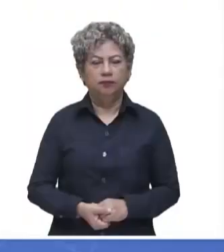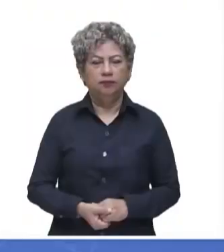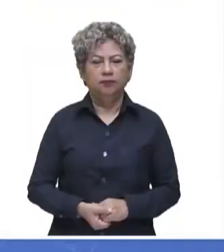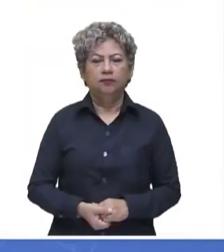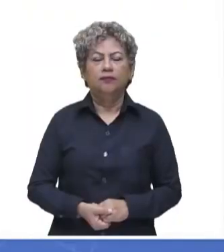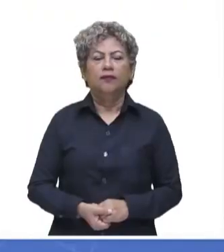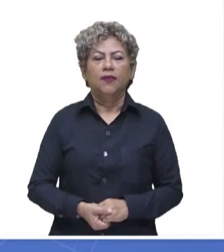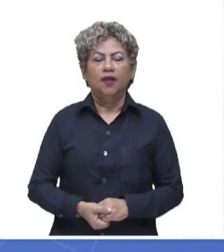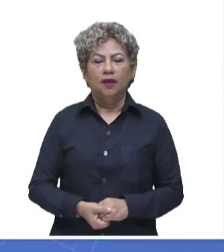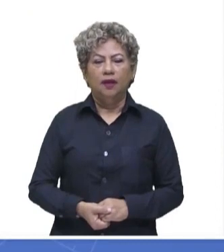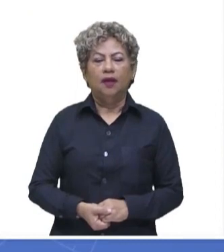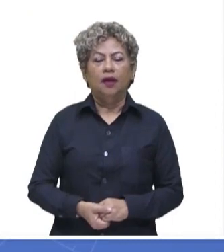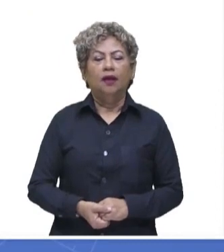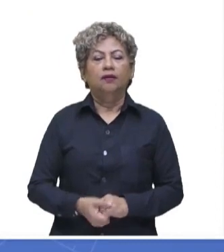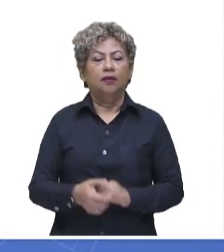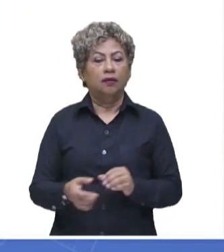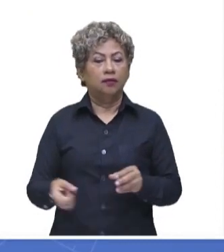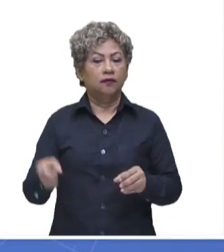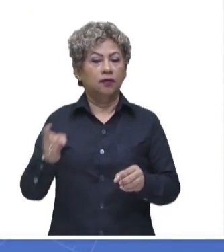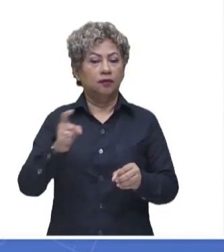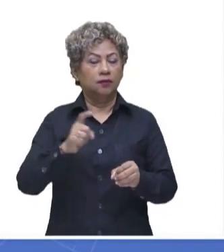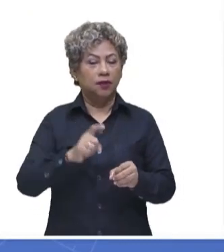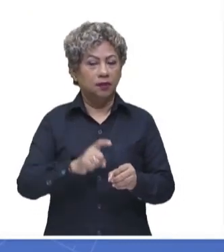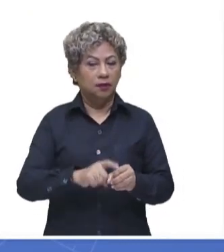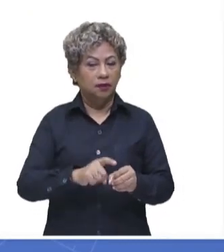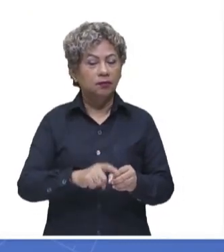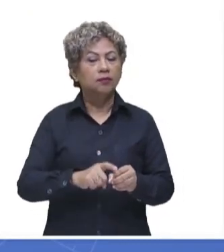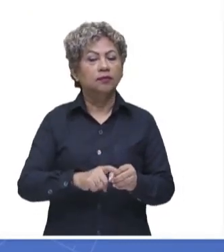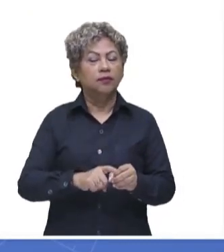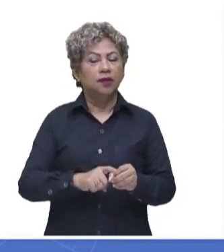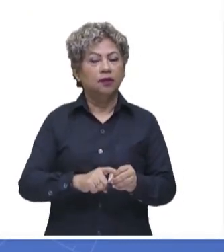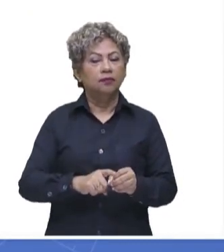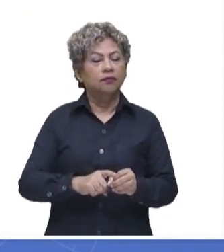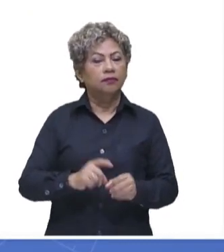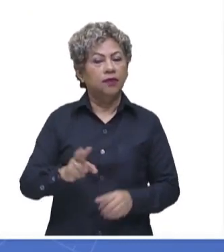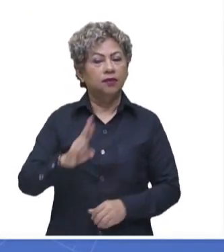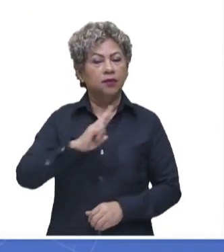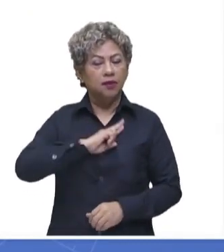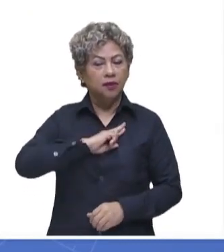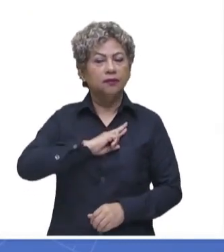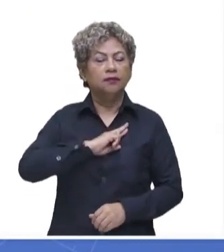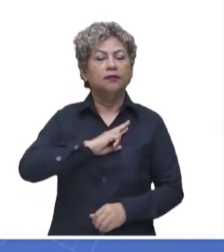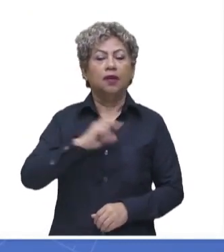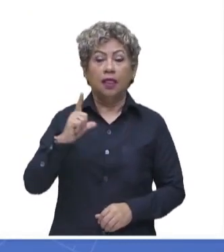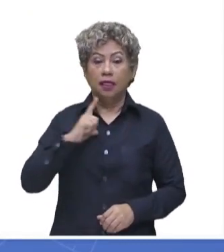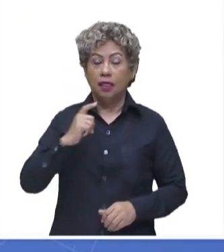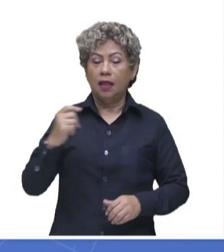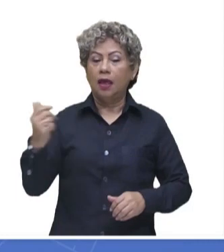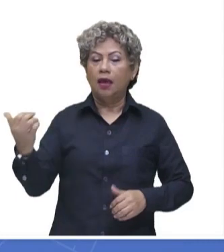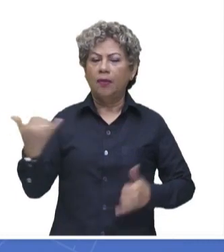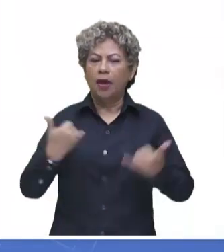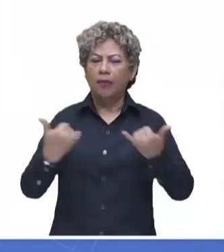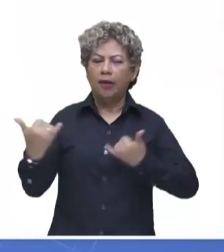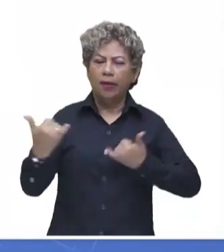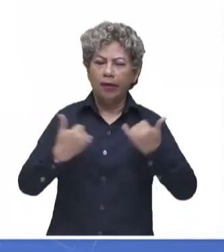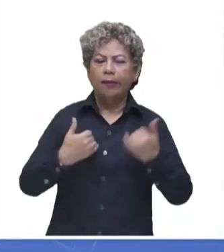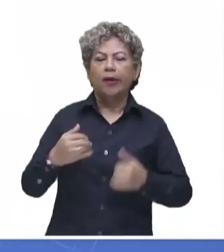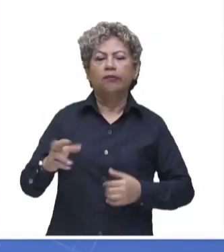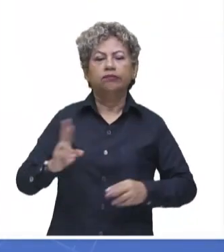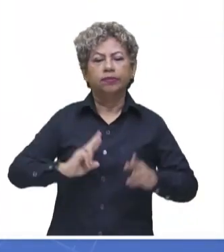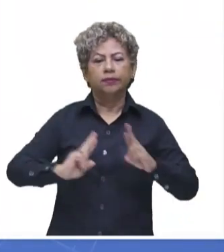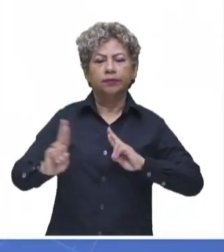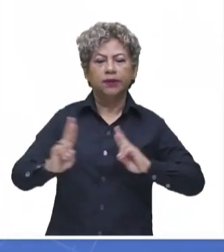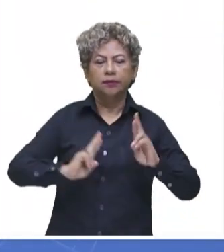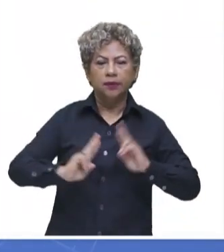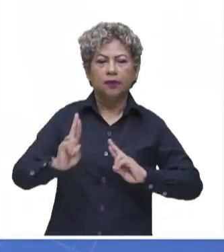Muito bem, retornamos para fazer a interatividade dessa questão. Estou vendo muitas respostas aí no chat, mas também muita gente